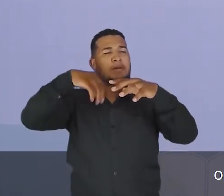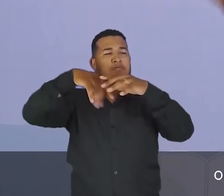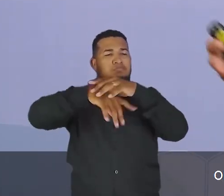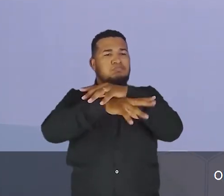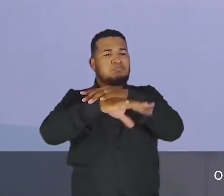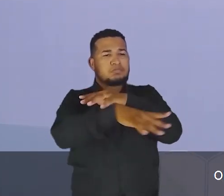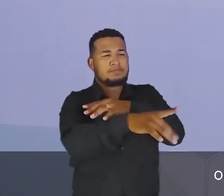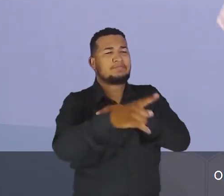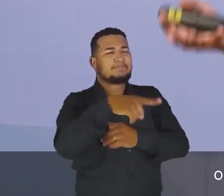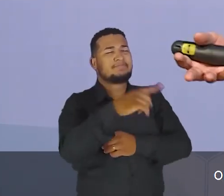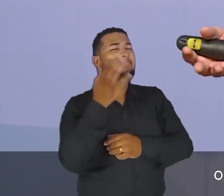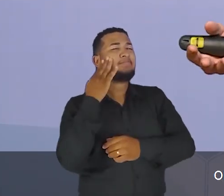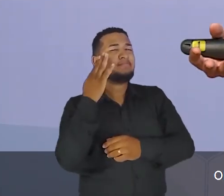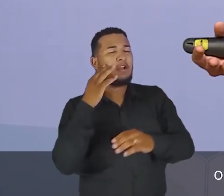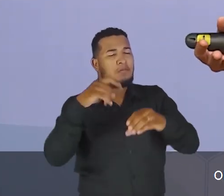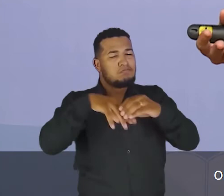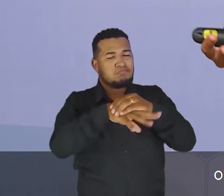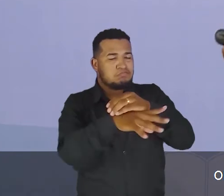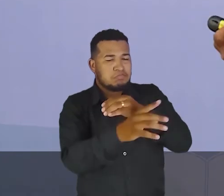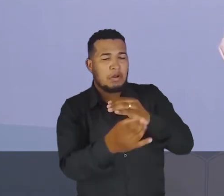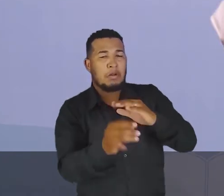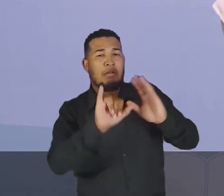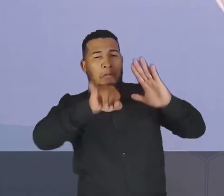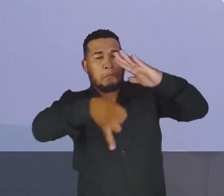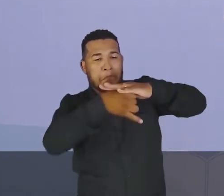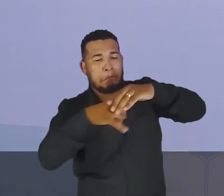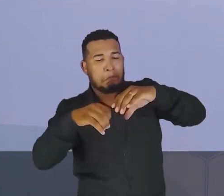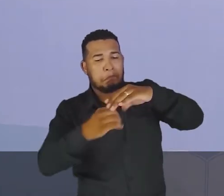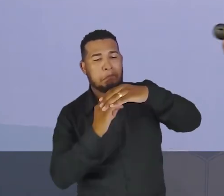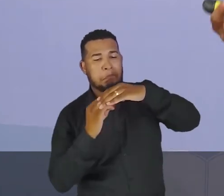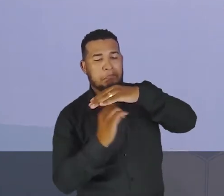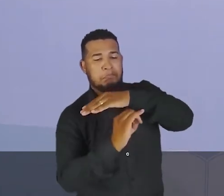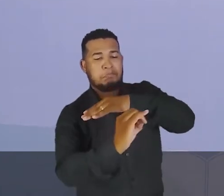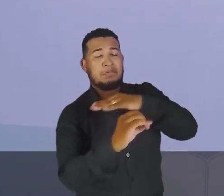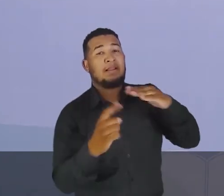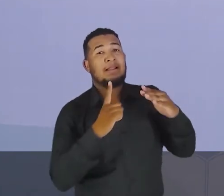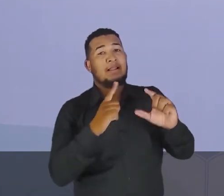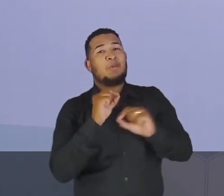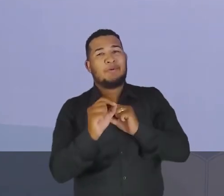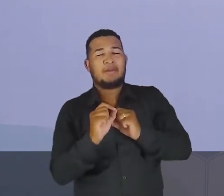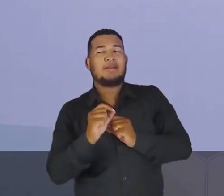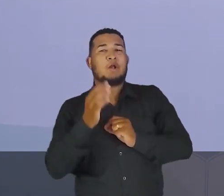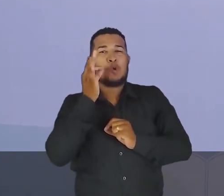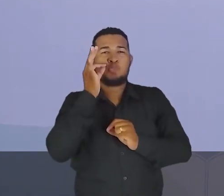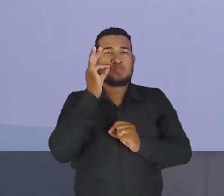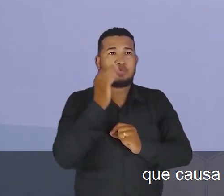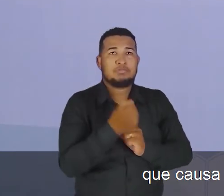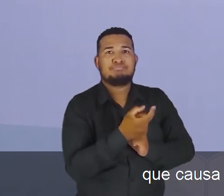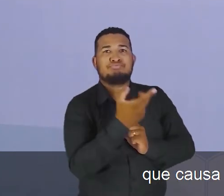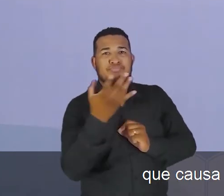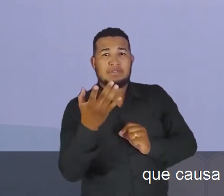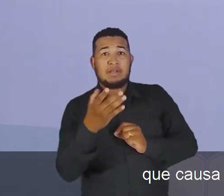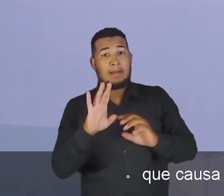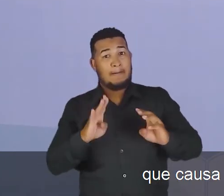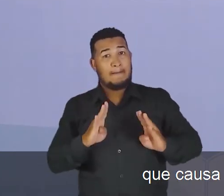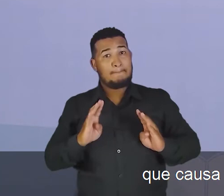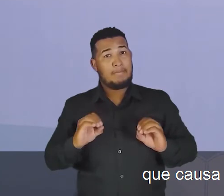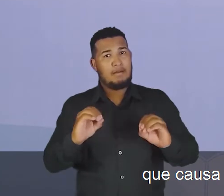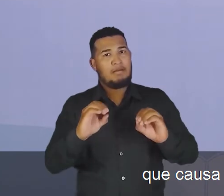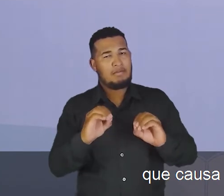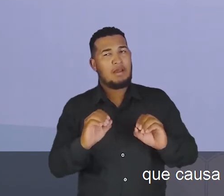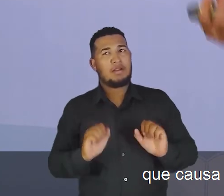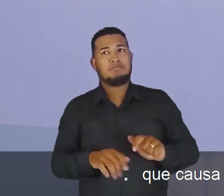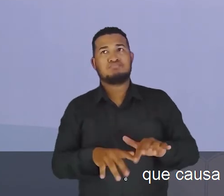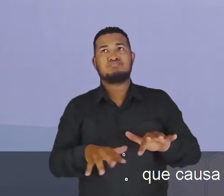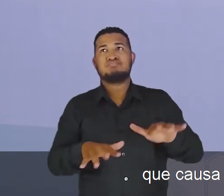você sabe que tem um monte de ratos, certo? E essa zoonose, ela vai, essa bactéria, né, que causa essa zoonose, ela